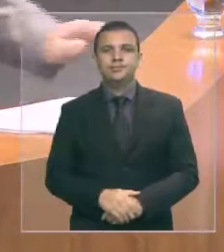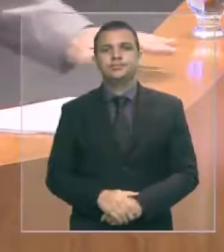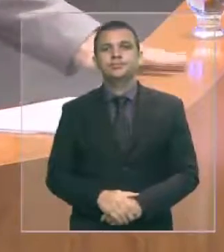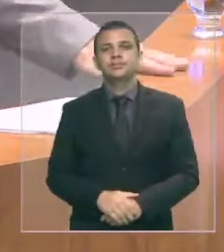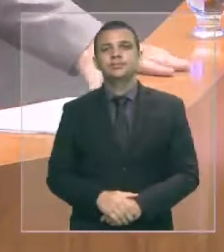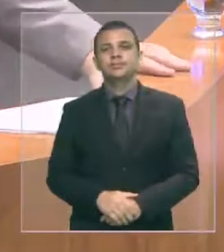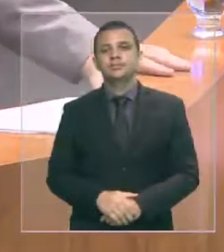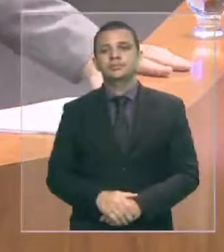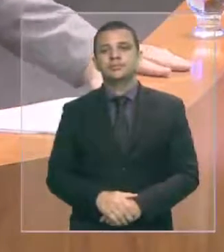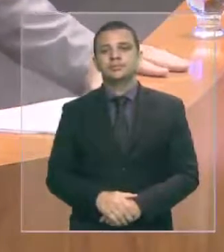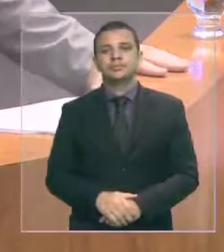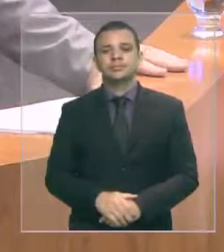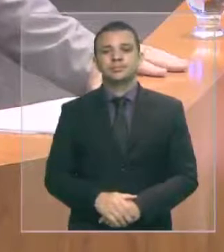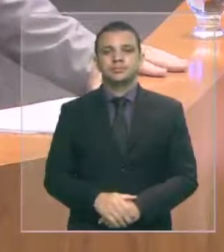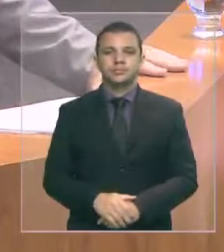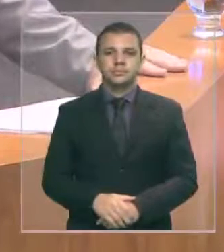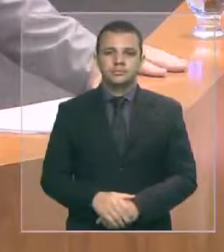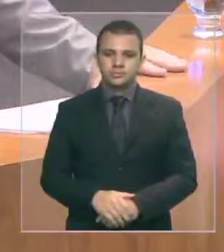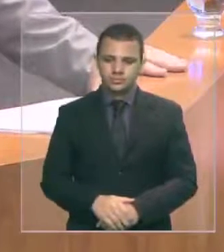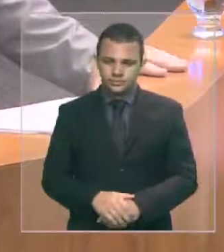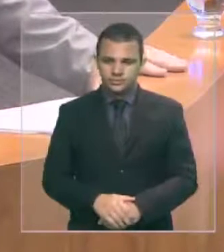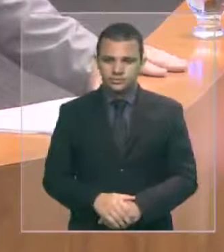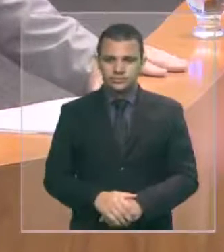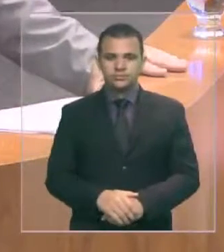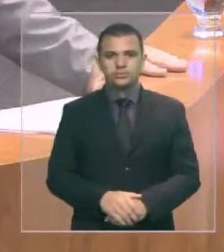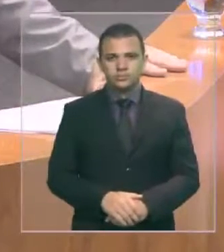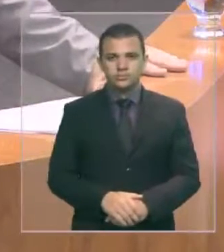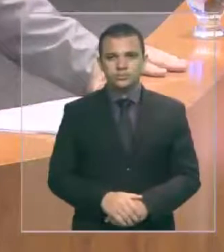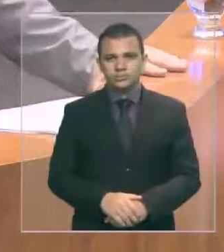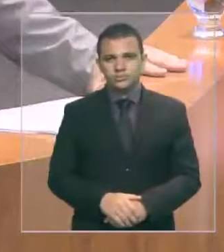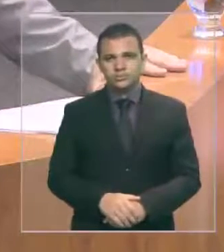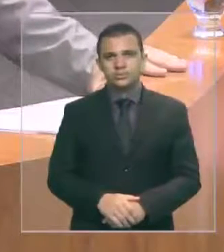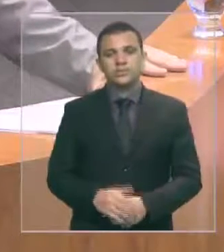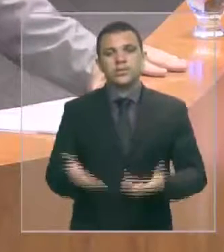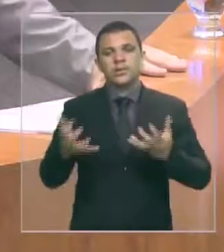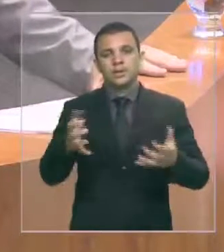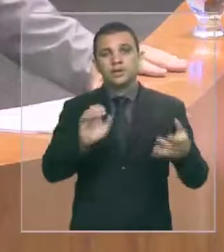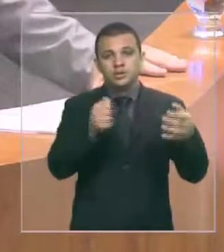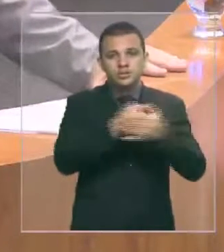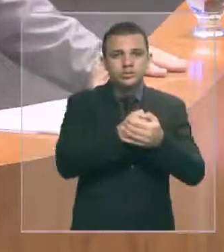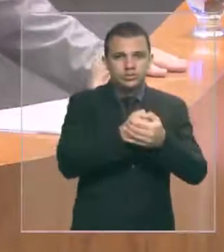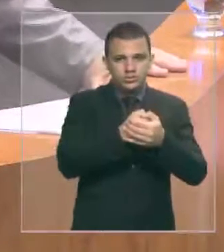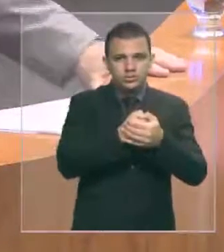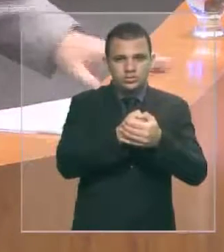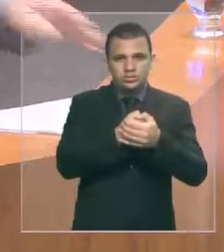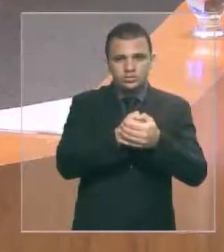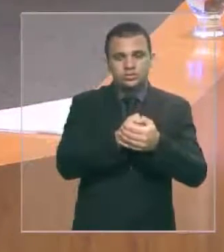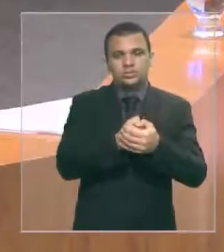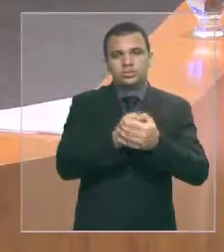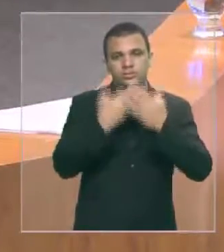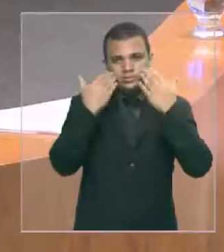obnubilar a imagem positiva deste ato. Porque, no fundo, o